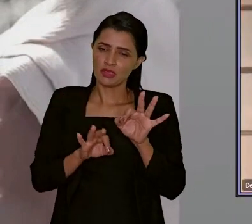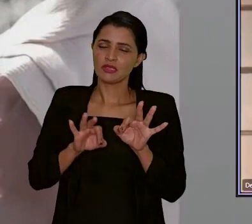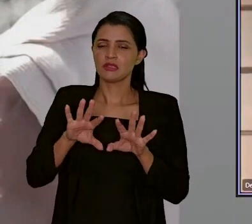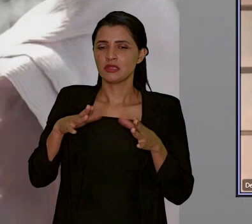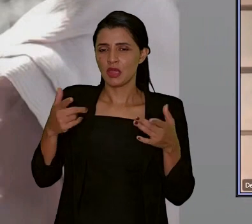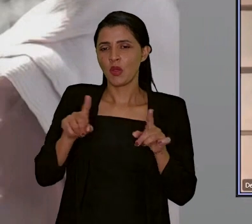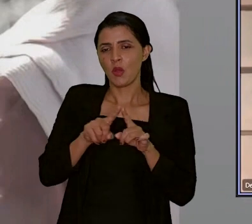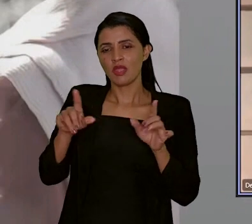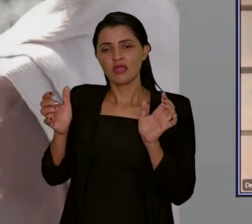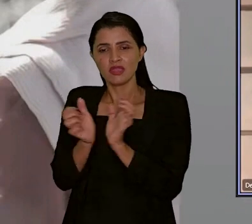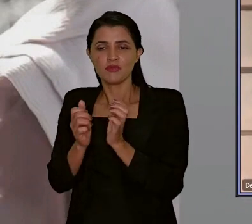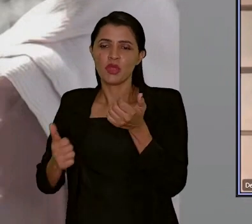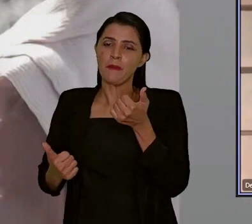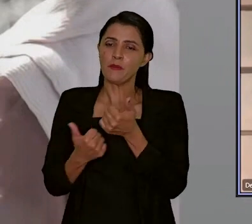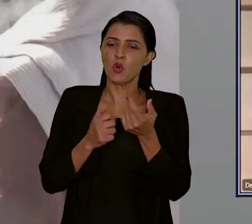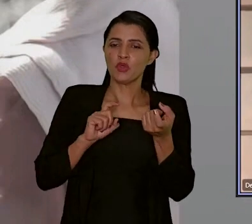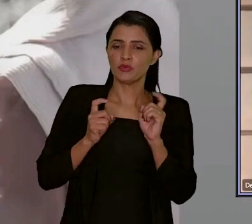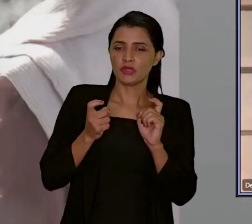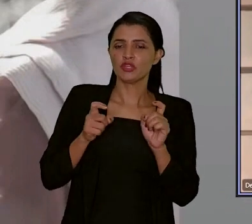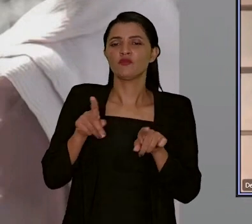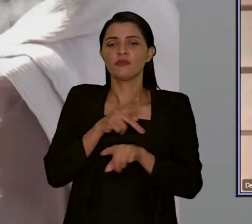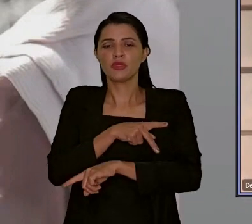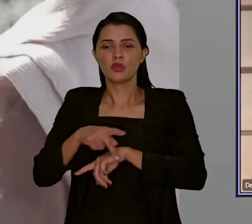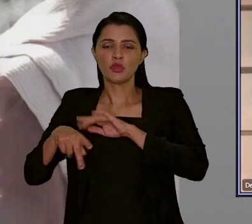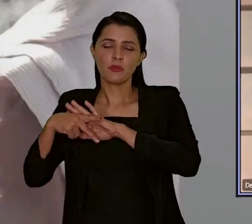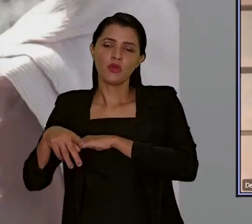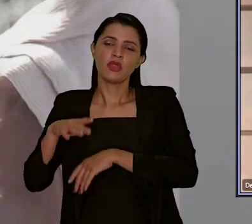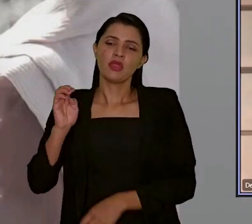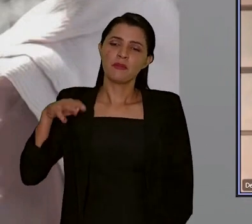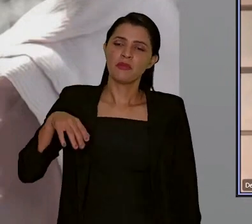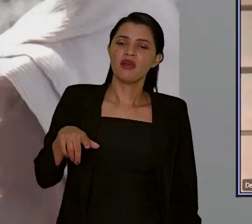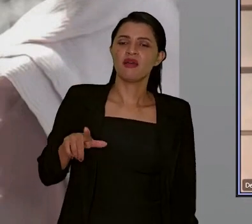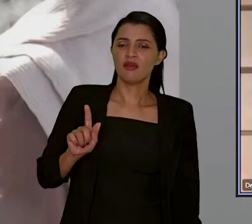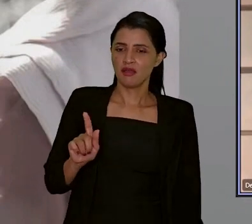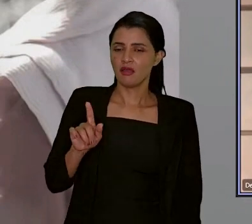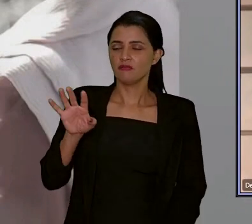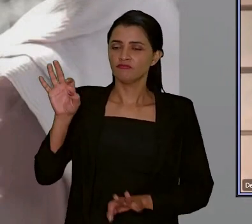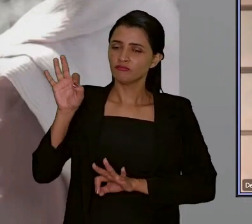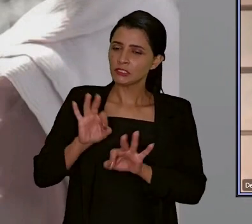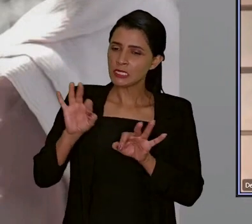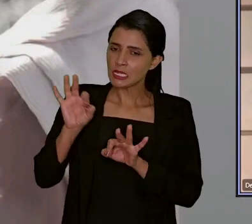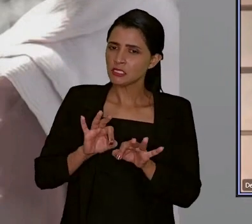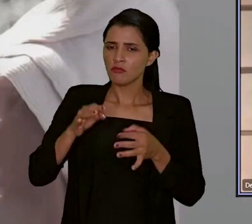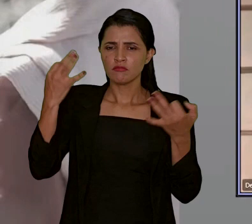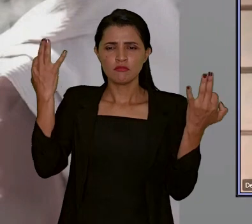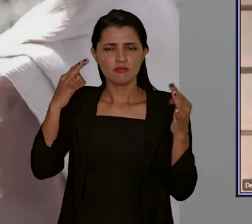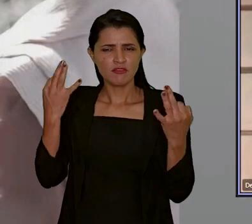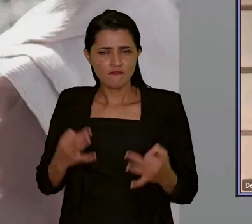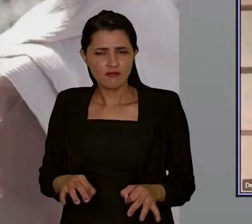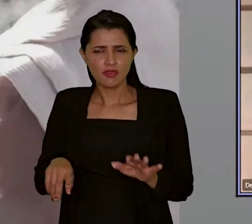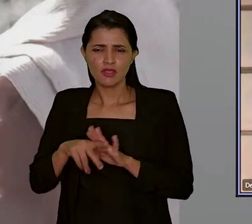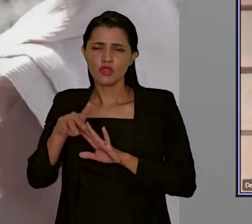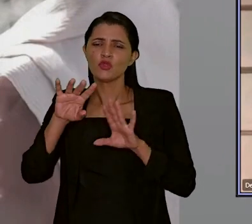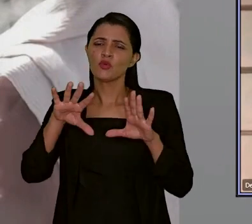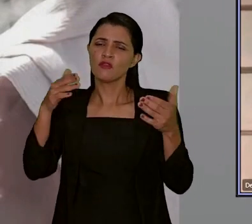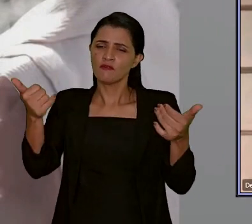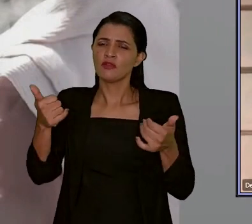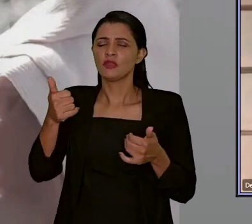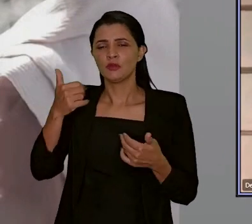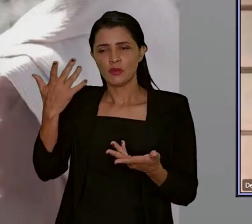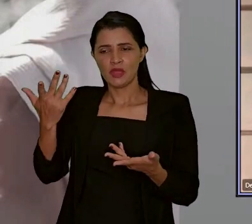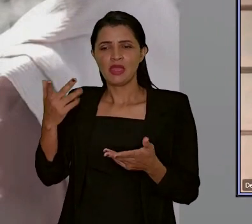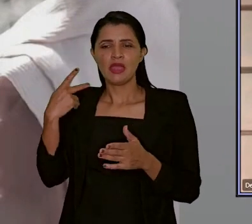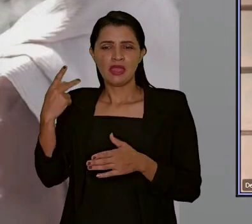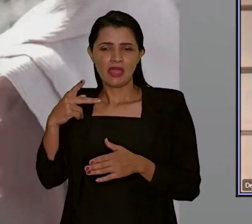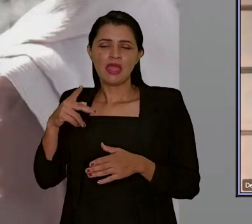apoio administrativo e pedagógica da IMAG, organização perfeita do evento. Gostaria de falar as pessoas da Márcia e